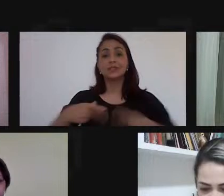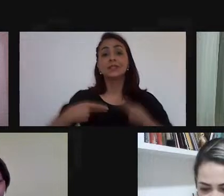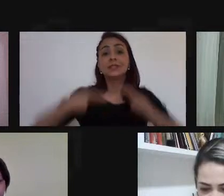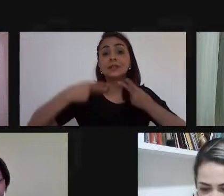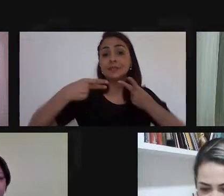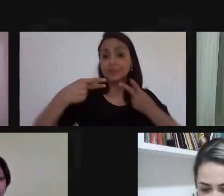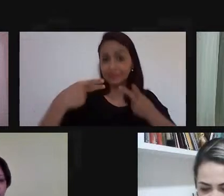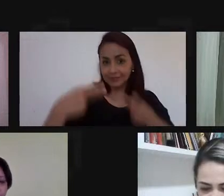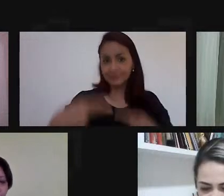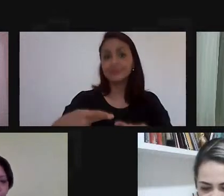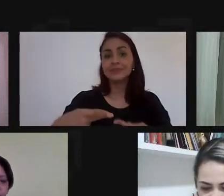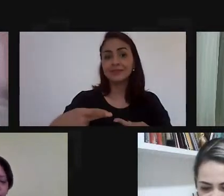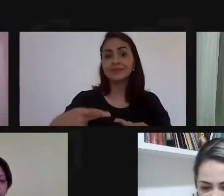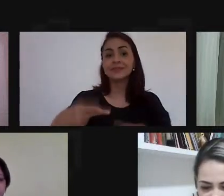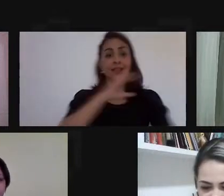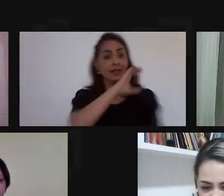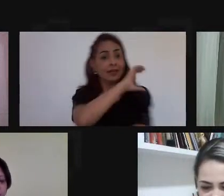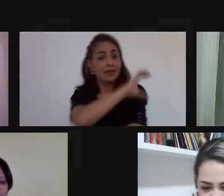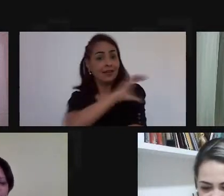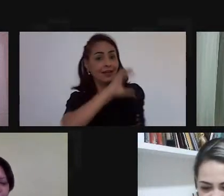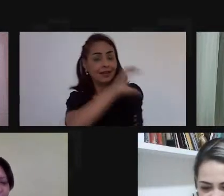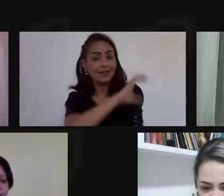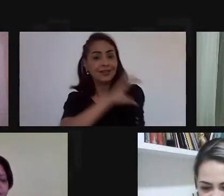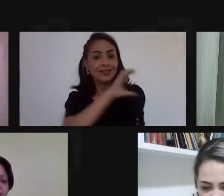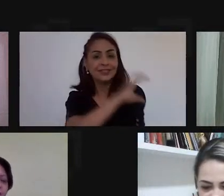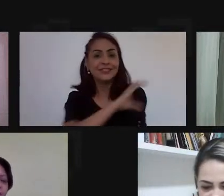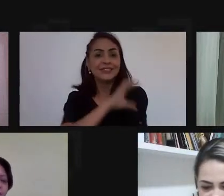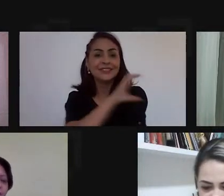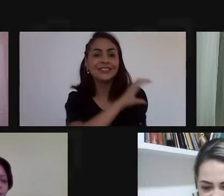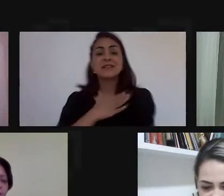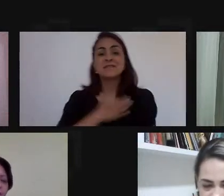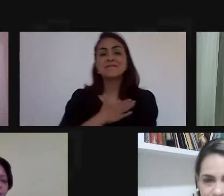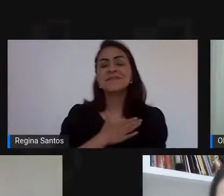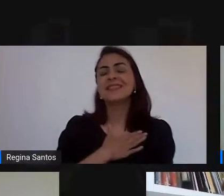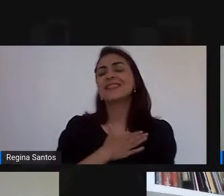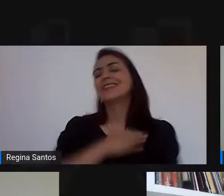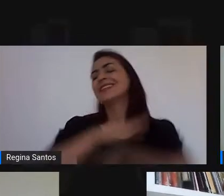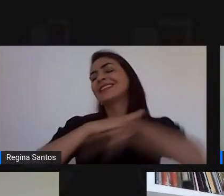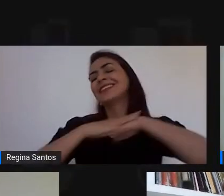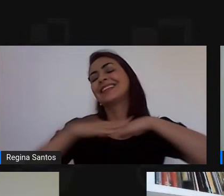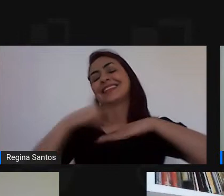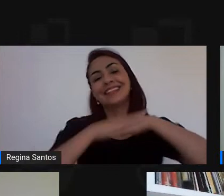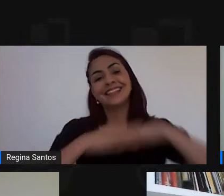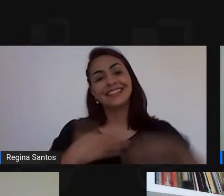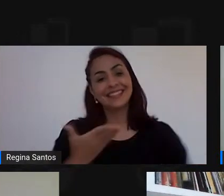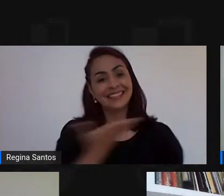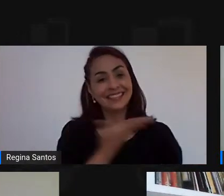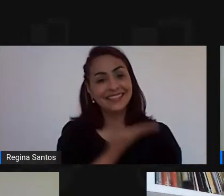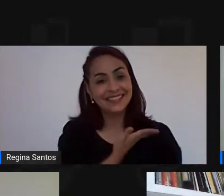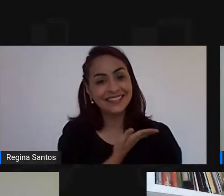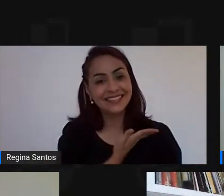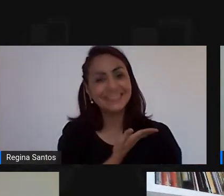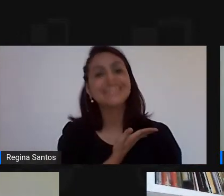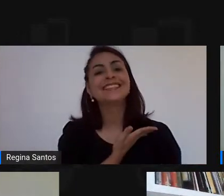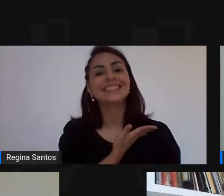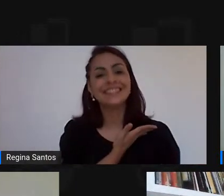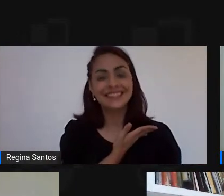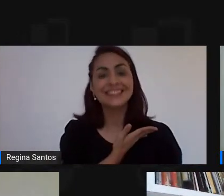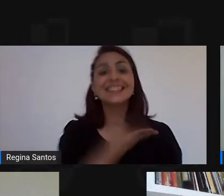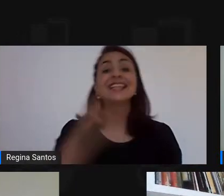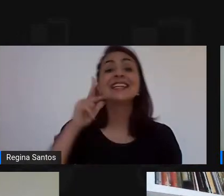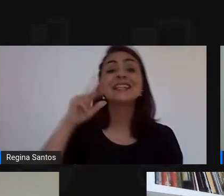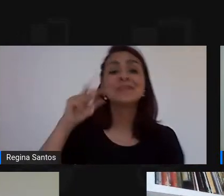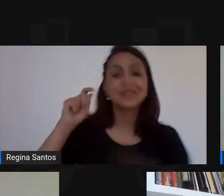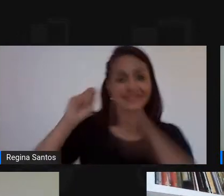da coordenação, a minha querida amiga, que eu amo o coração, minha querida irmã, Aline Soelen,